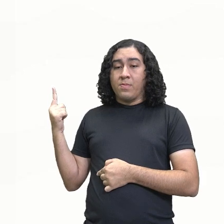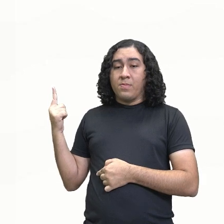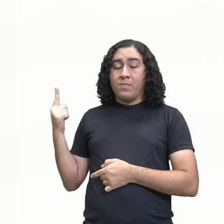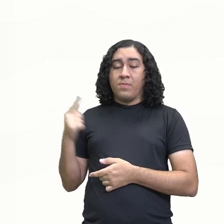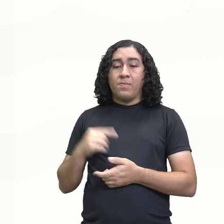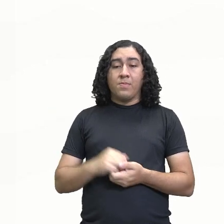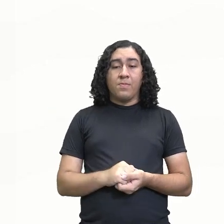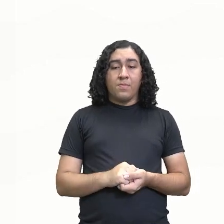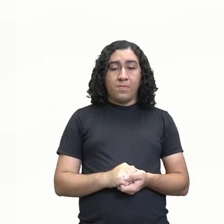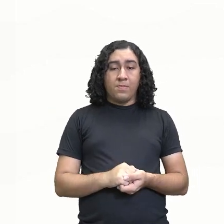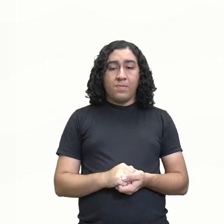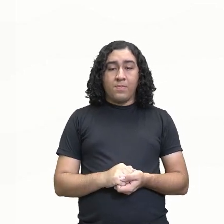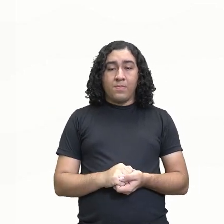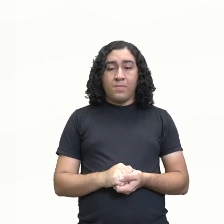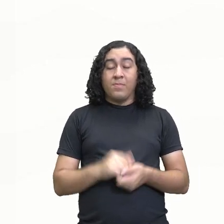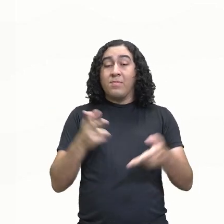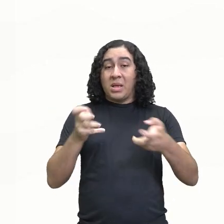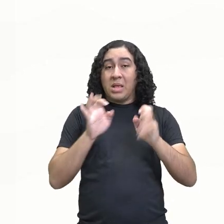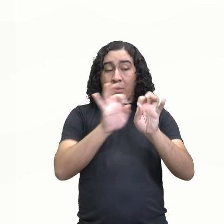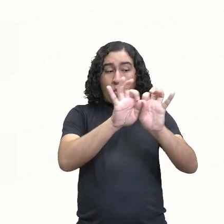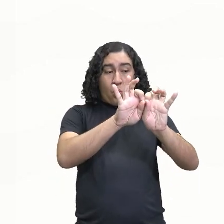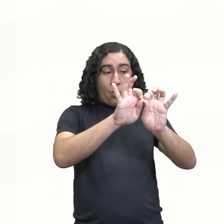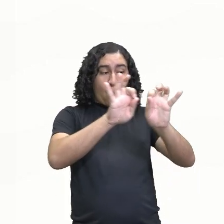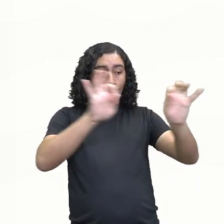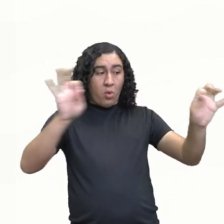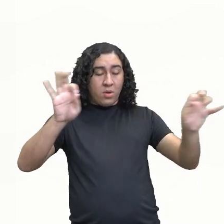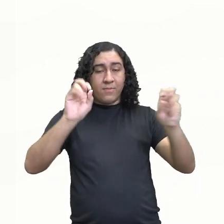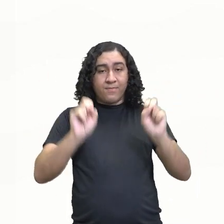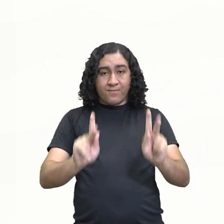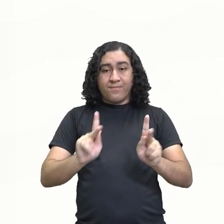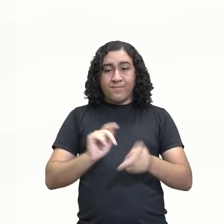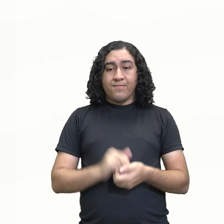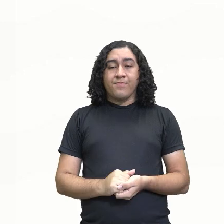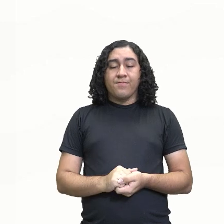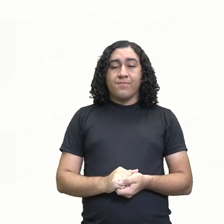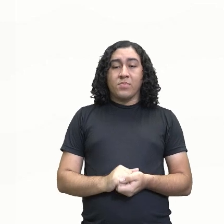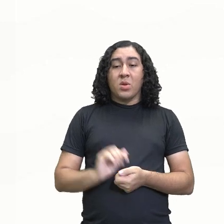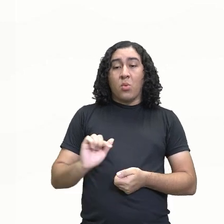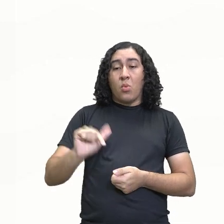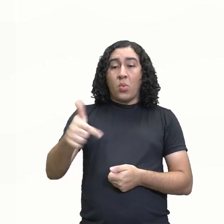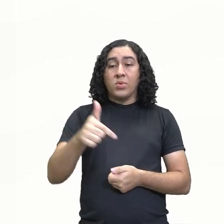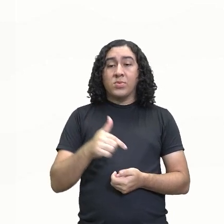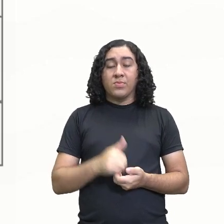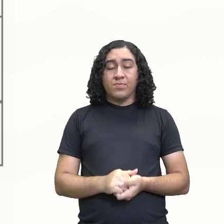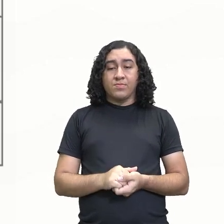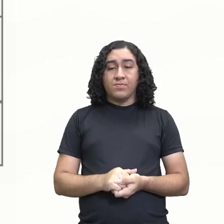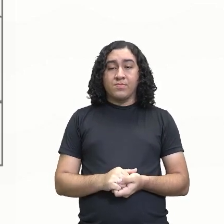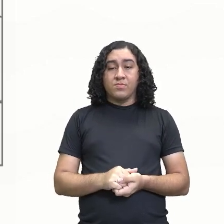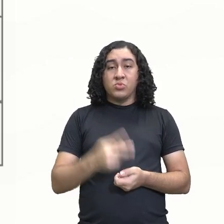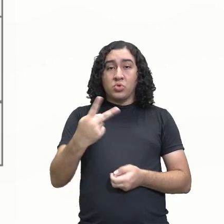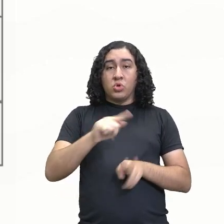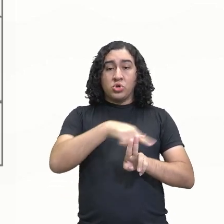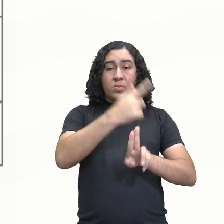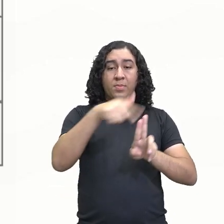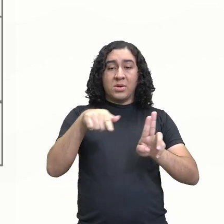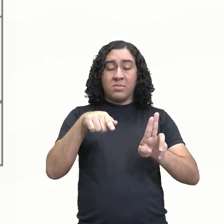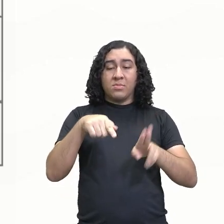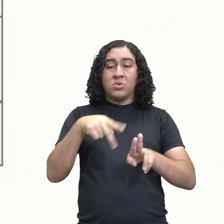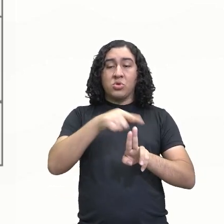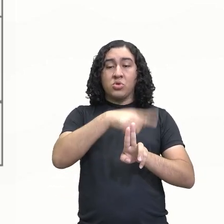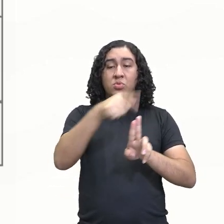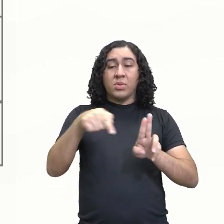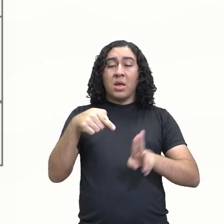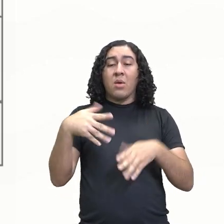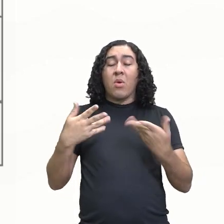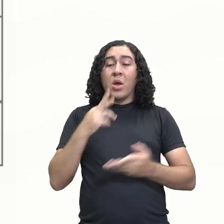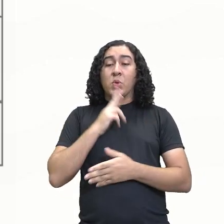no 1. Você percebe aqui. Tudo bem? Aí, quem é o próximo? 2π. Quando foi 2π,